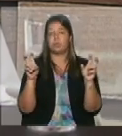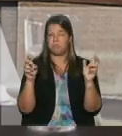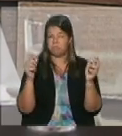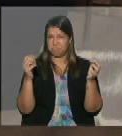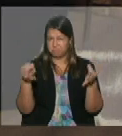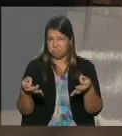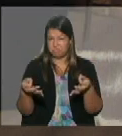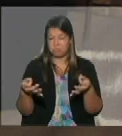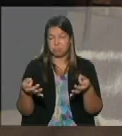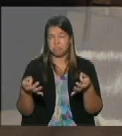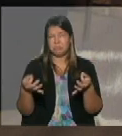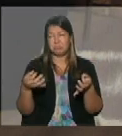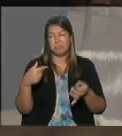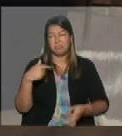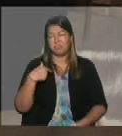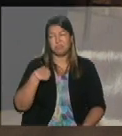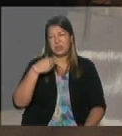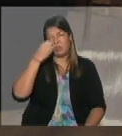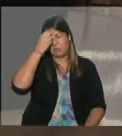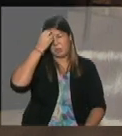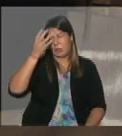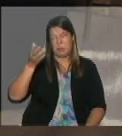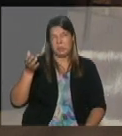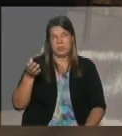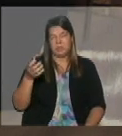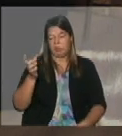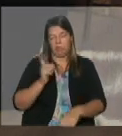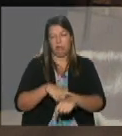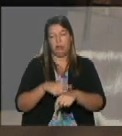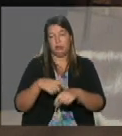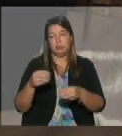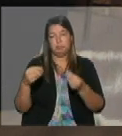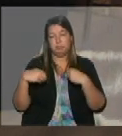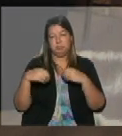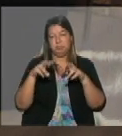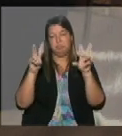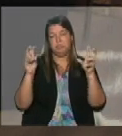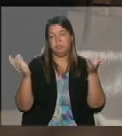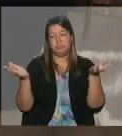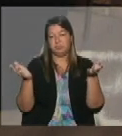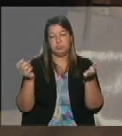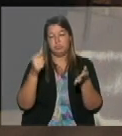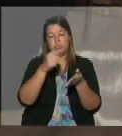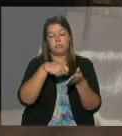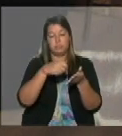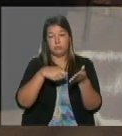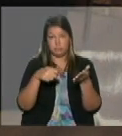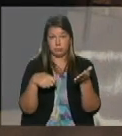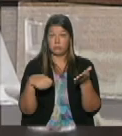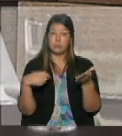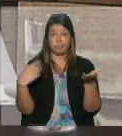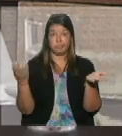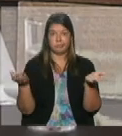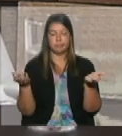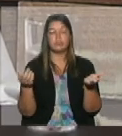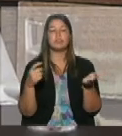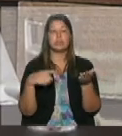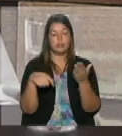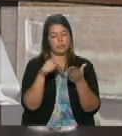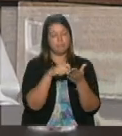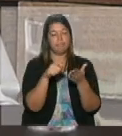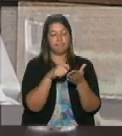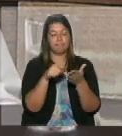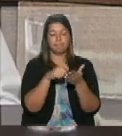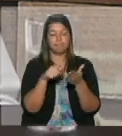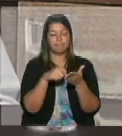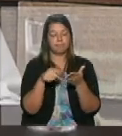definido? Eu não me lembro, era um tema que deram lá na hora para a gente. Eles deram um tema para vocês. Tipo um tema para a gente escrever na hora. E a gente fez,